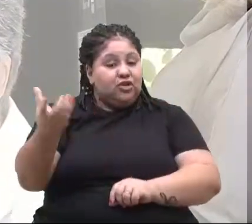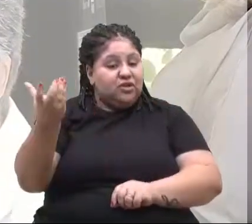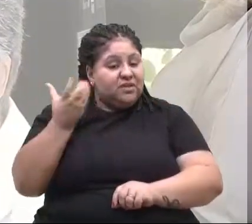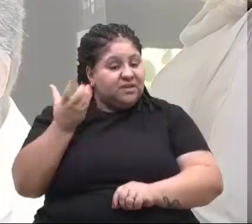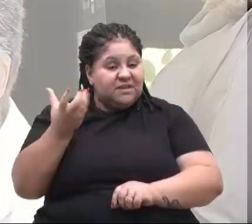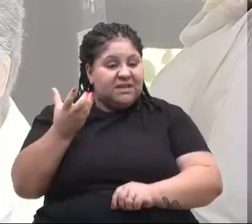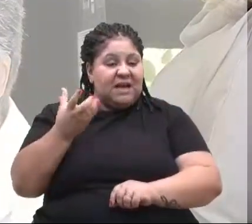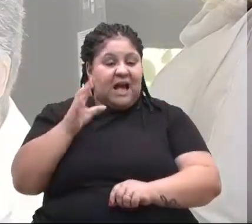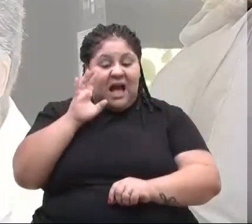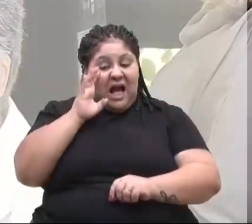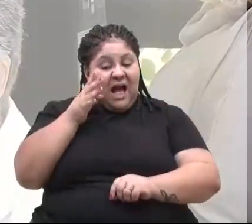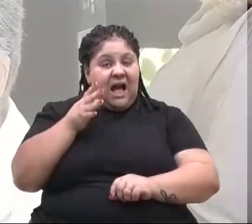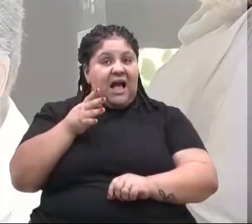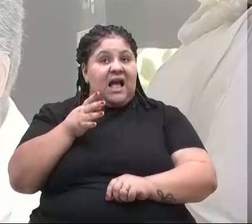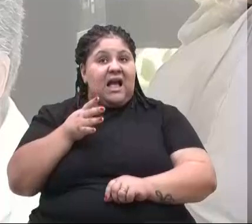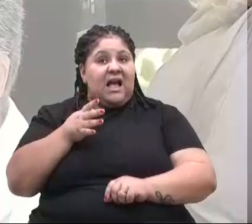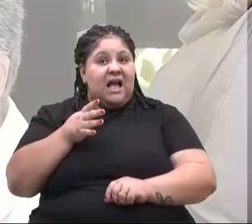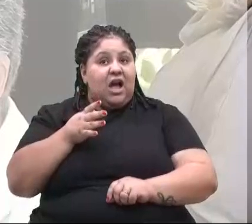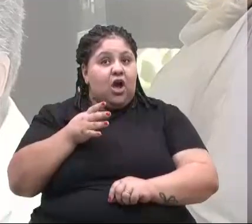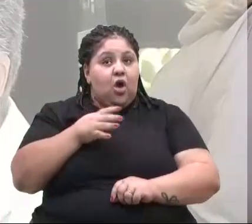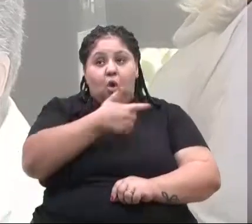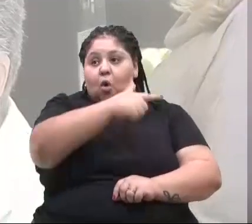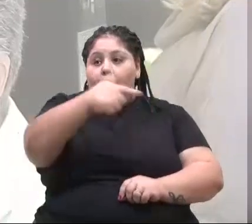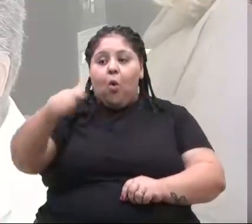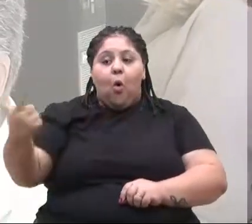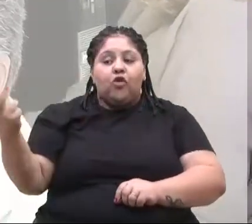isso acontecer com nenhuma outra